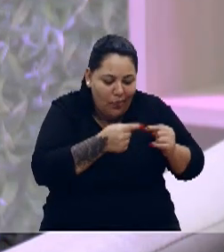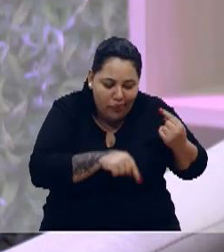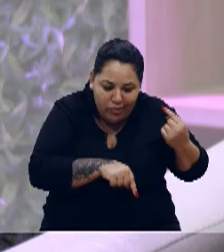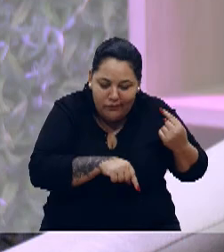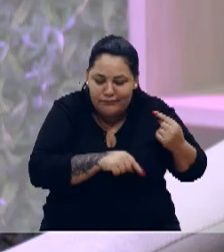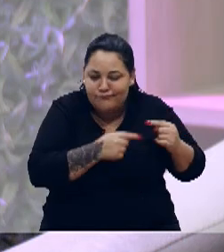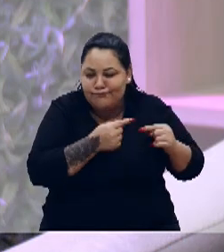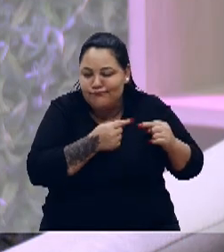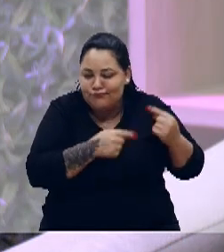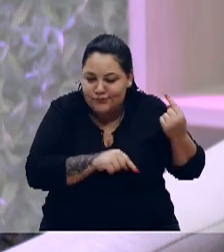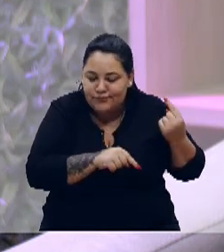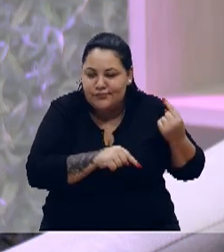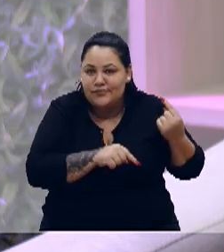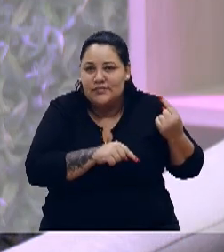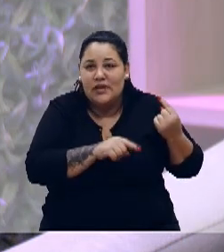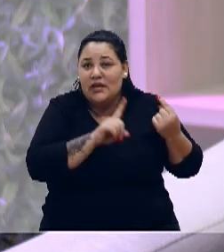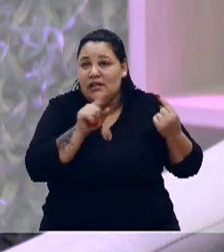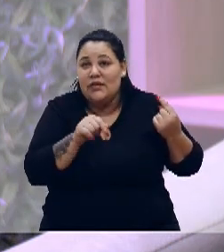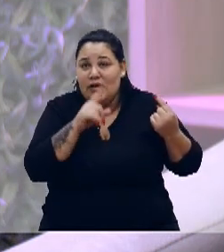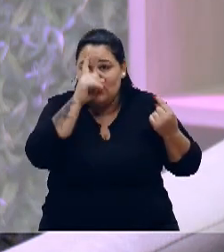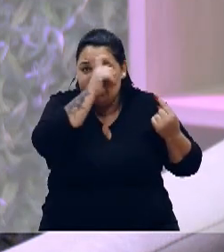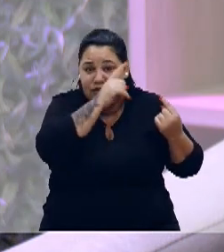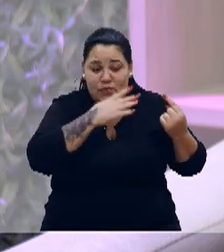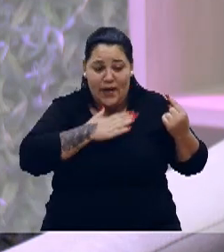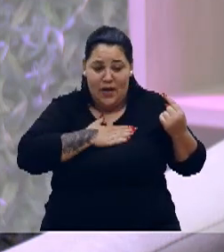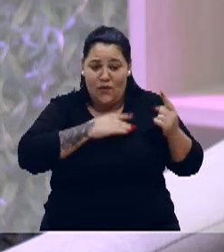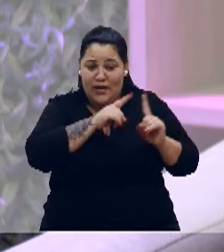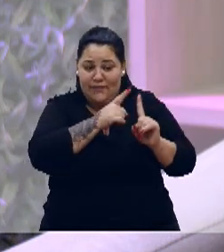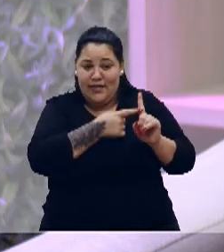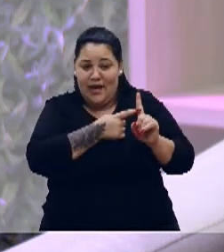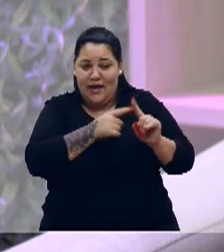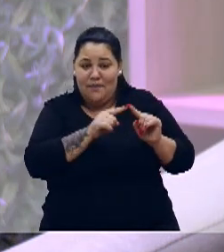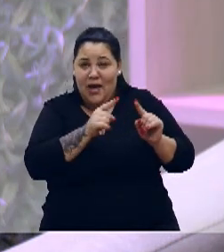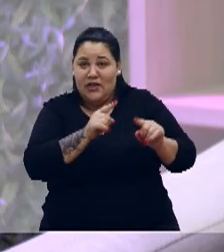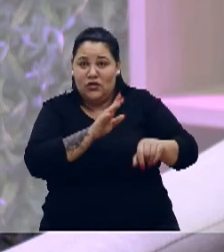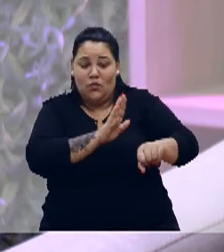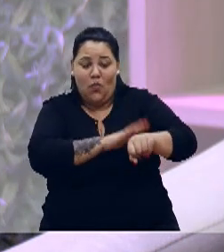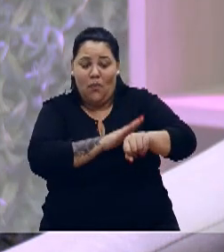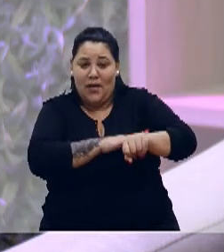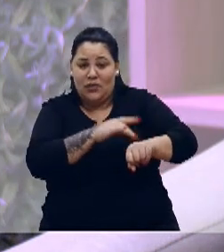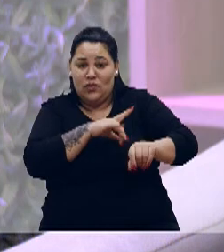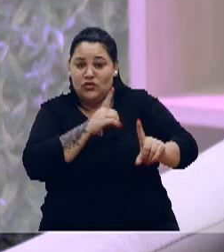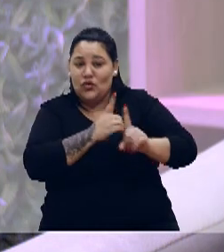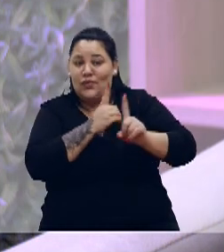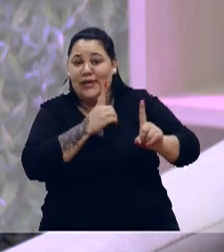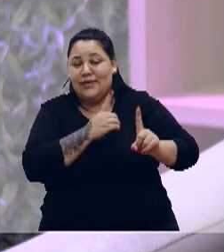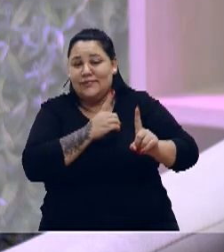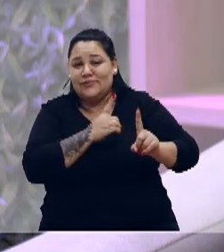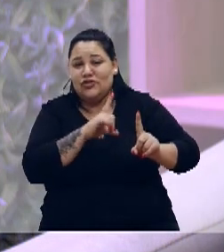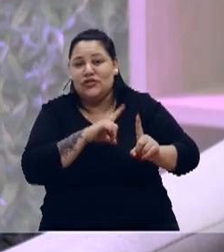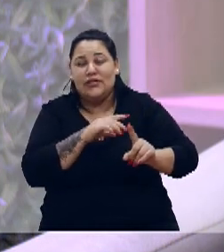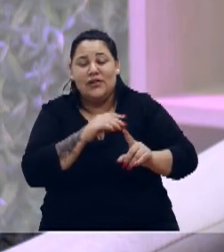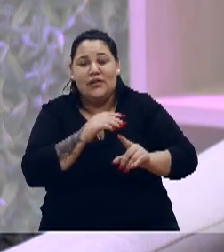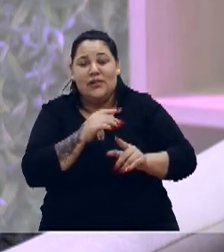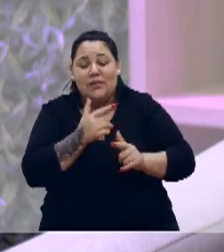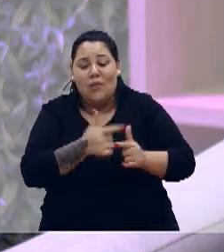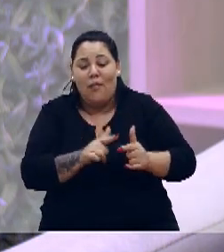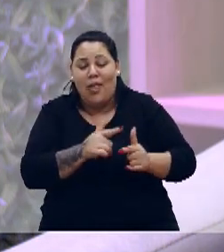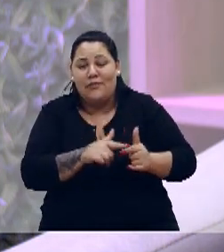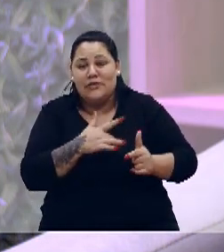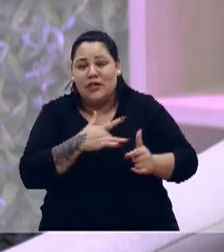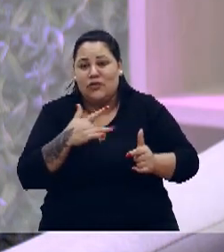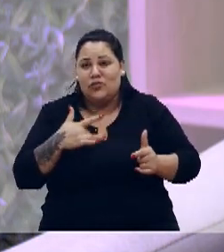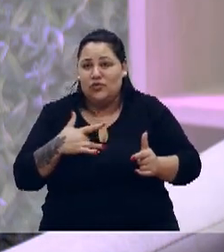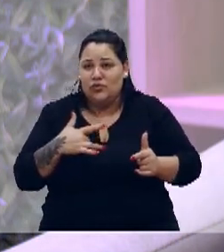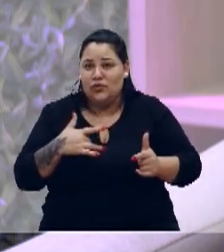caso... não foi difícil para mim engravidar, mas assim que eu descobri que ela tinha uma má formação, começaram-se especulações. Mas foi